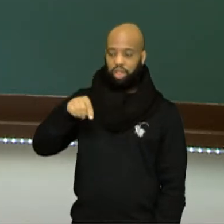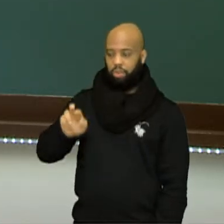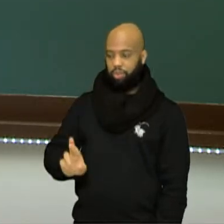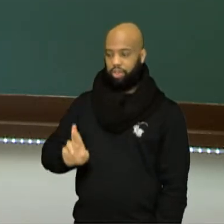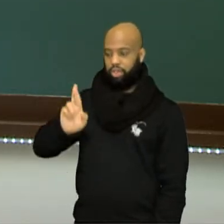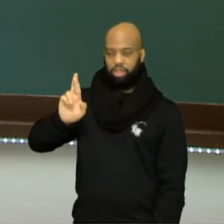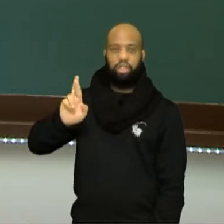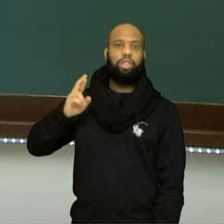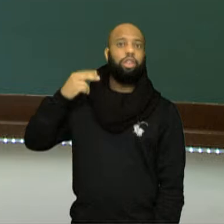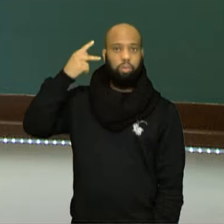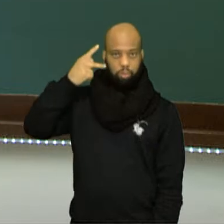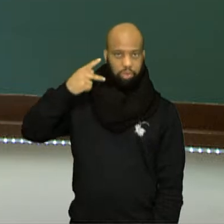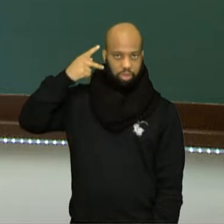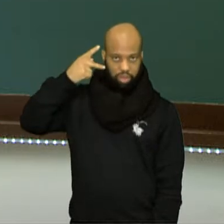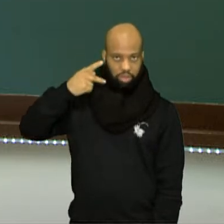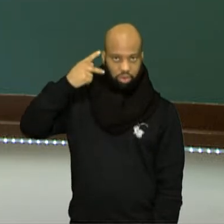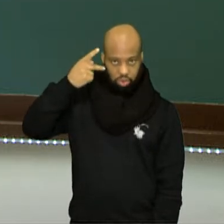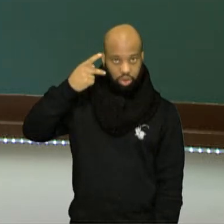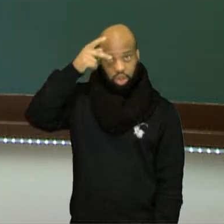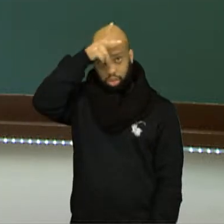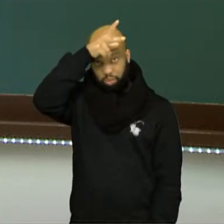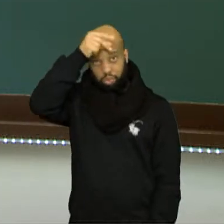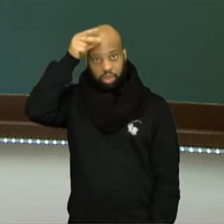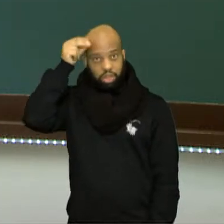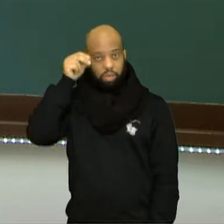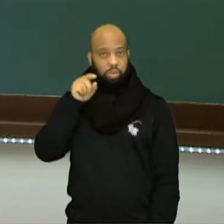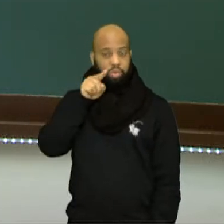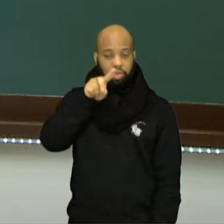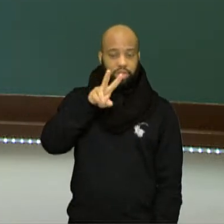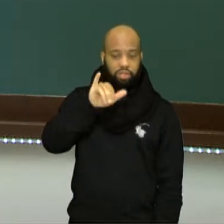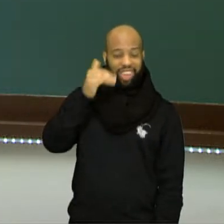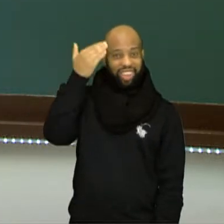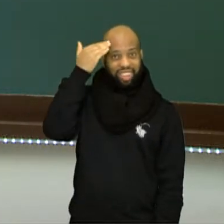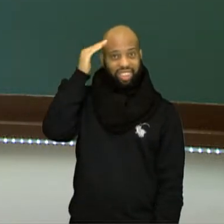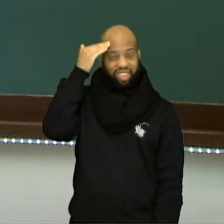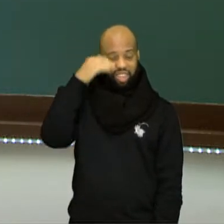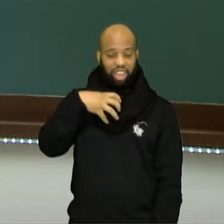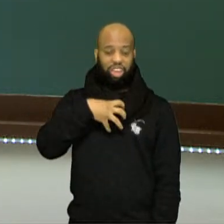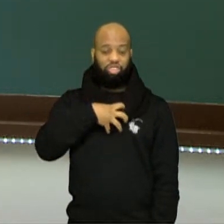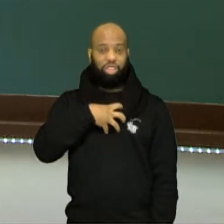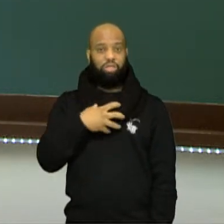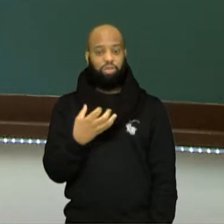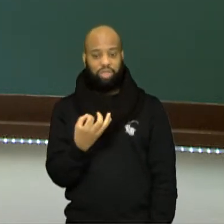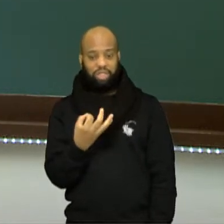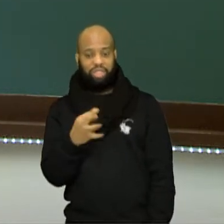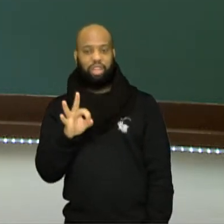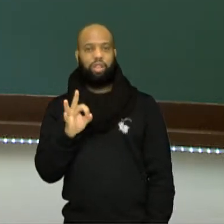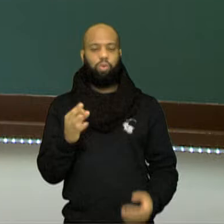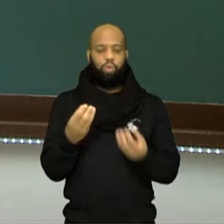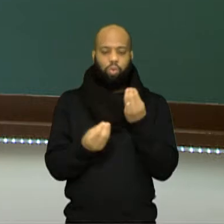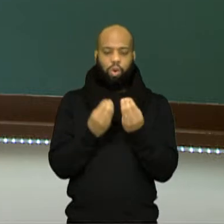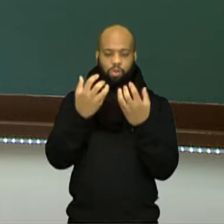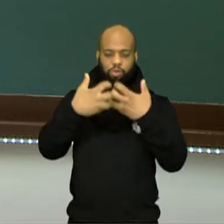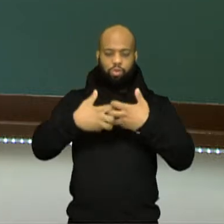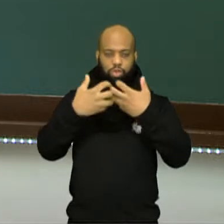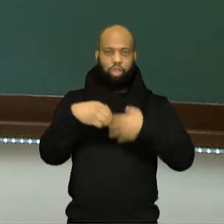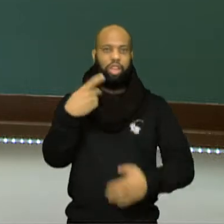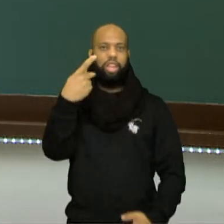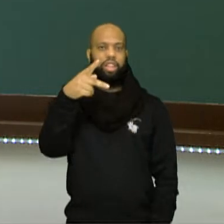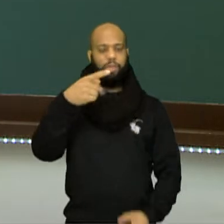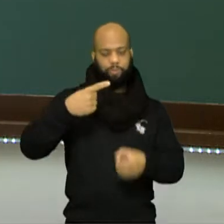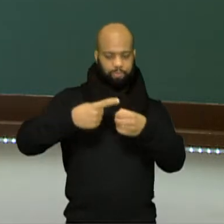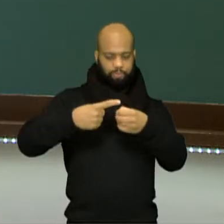representantes políticos do município, para você entender melhor o funcionamento da sua cidade, certo?